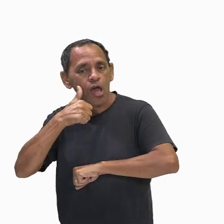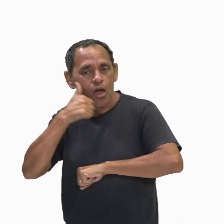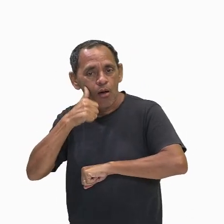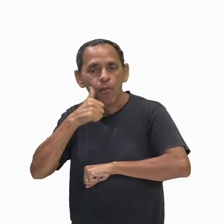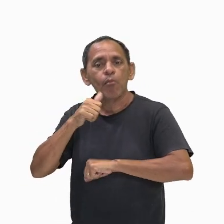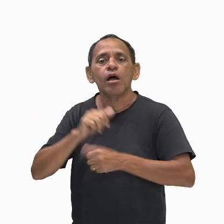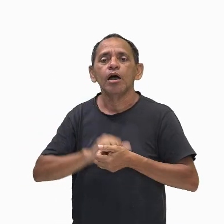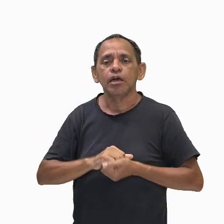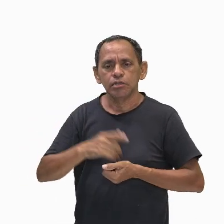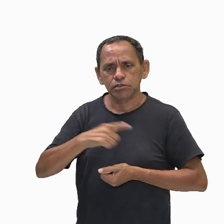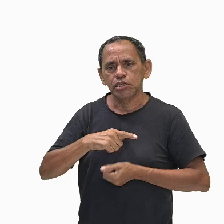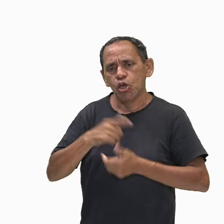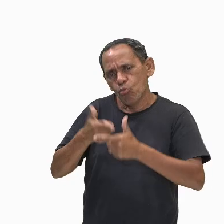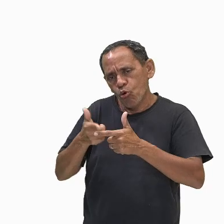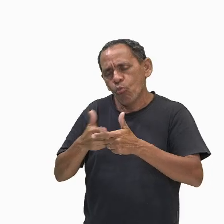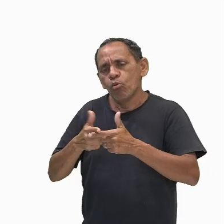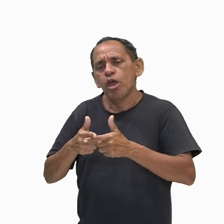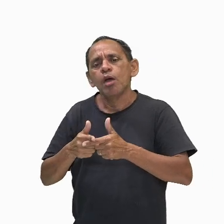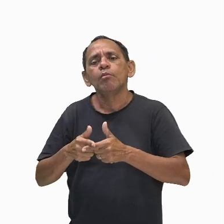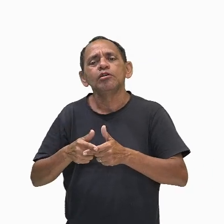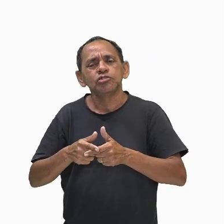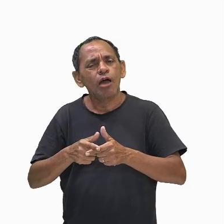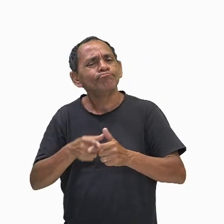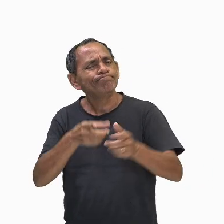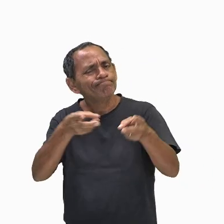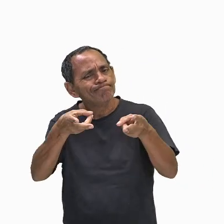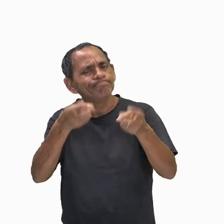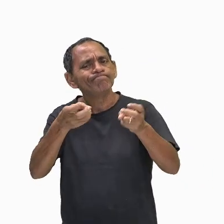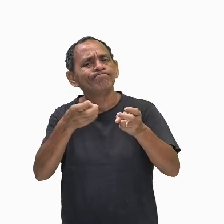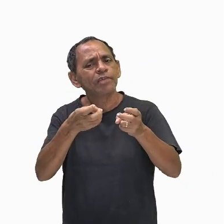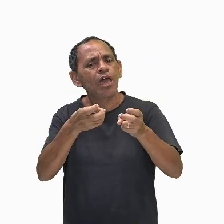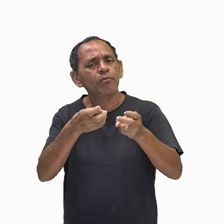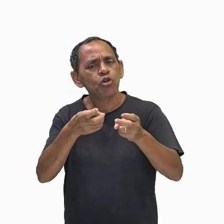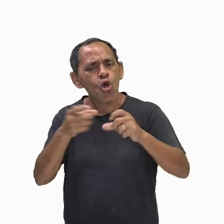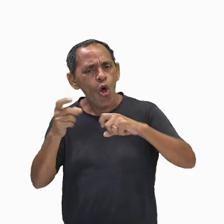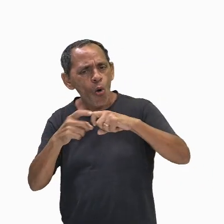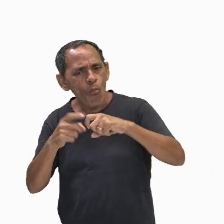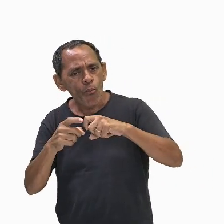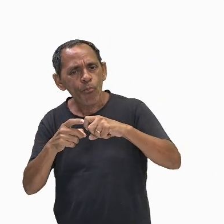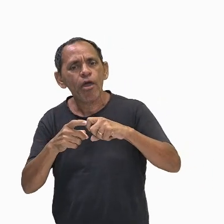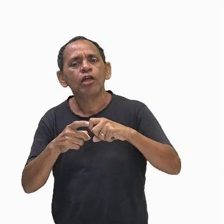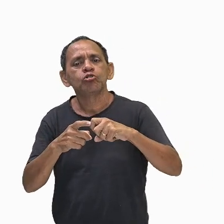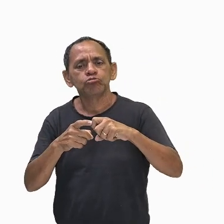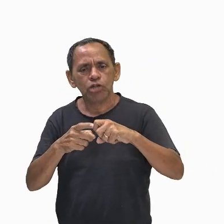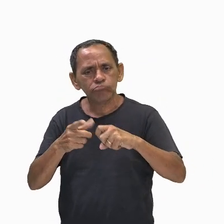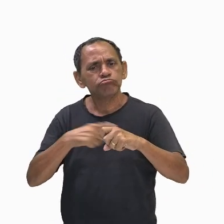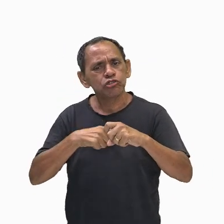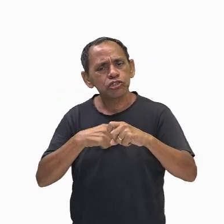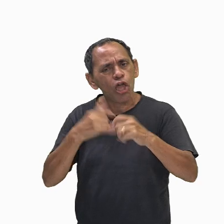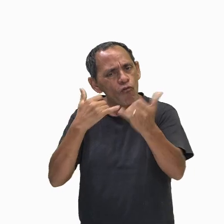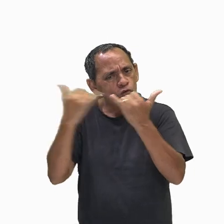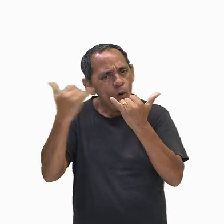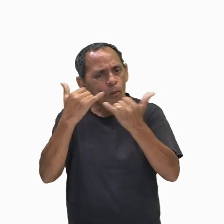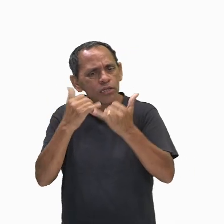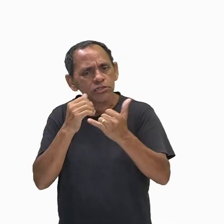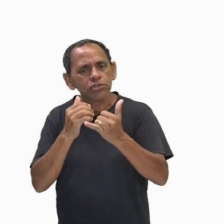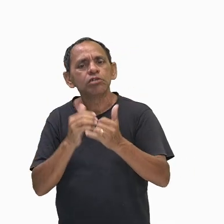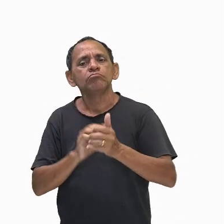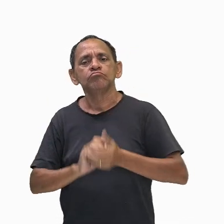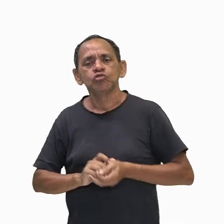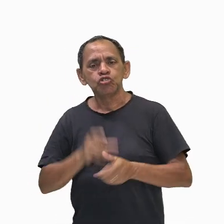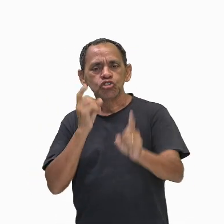sangue, no primeiro momento, o médico também vai detectar essa necessidade, e aí ele vai colocar uma